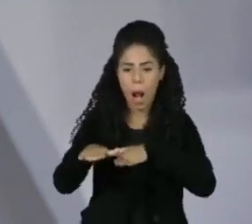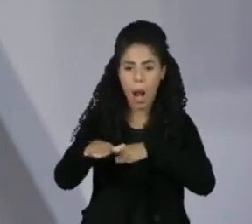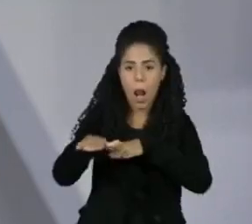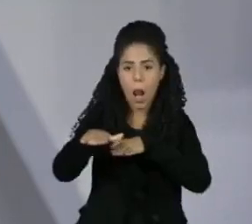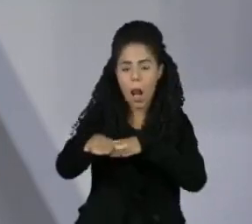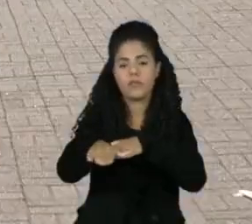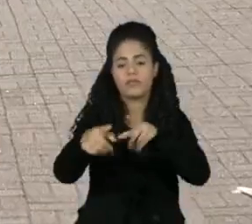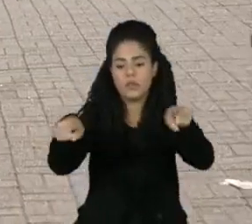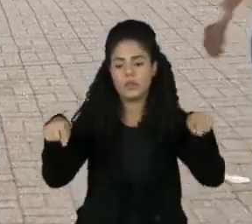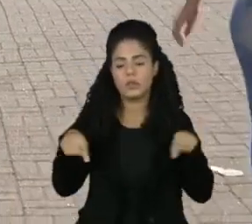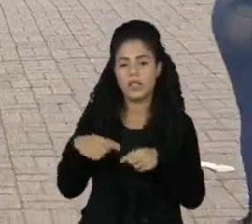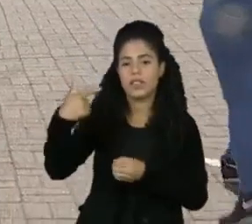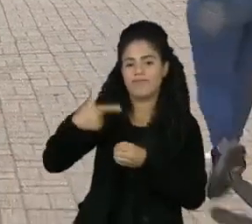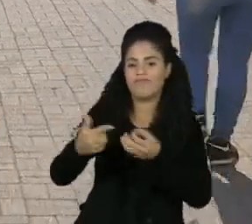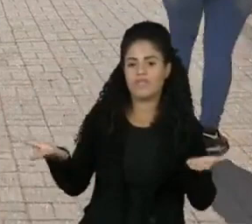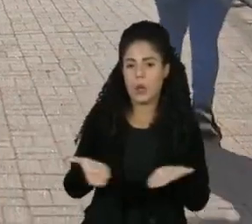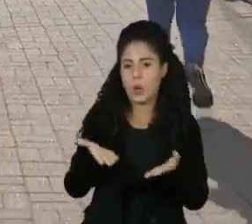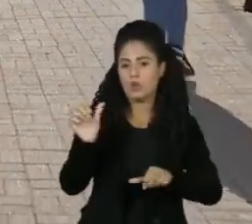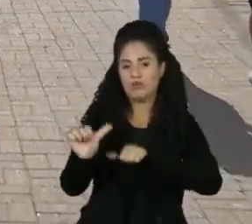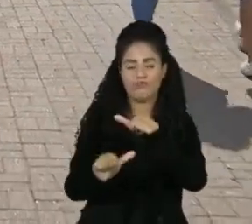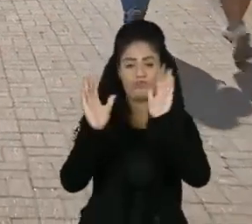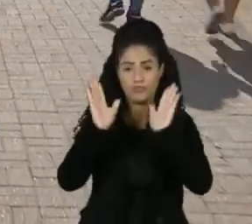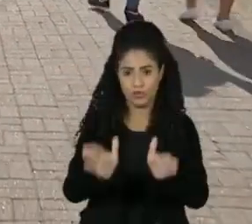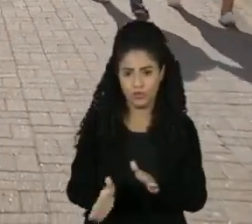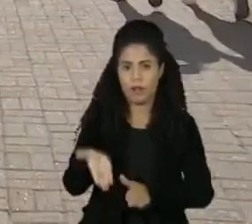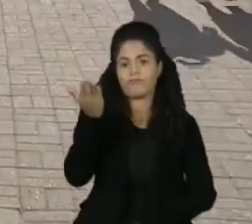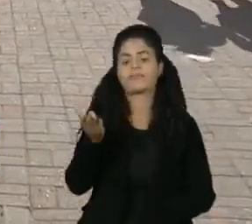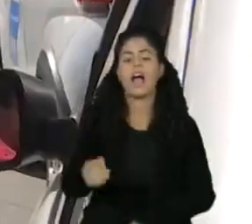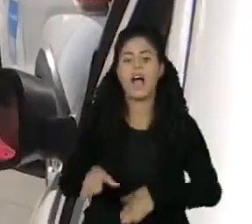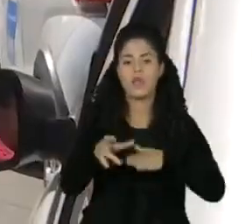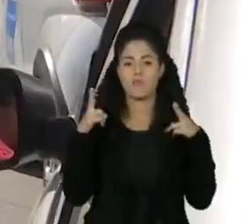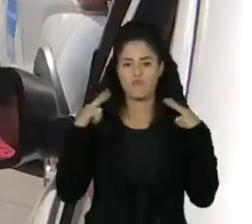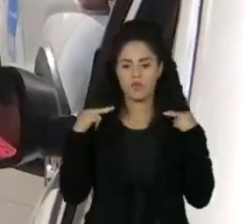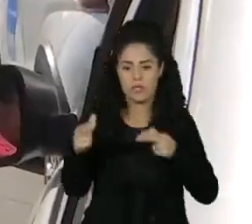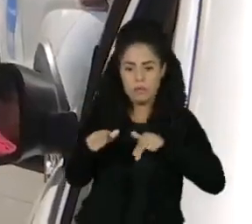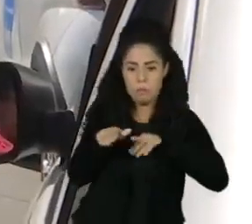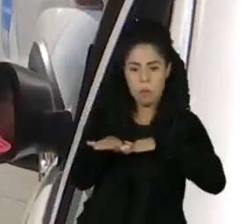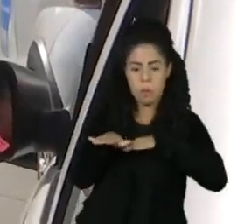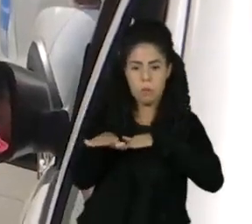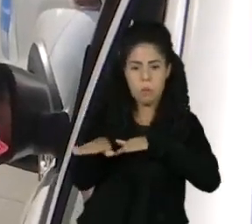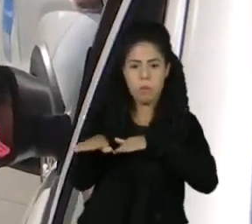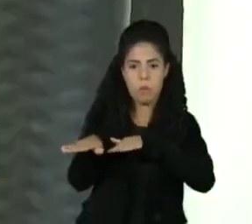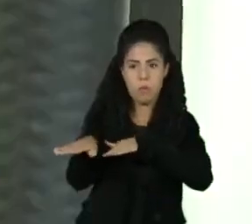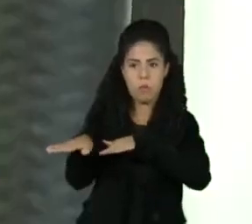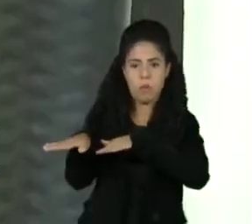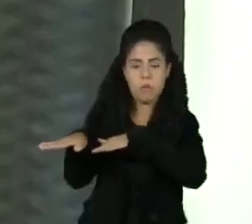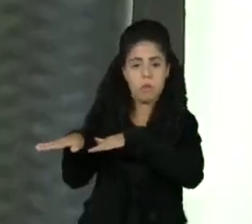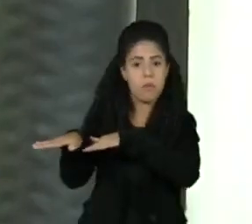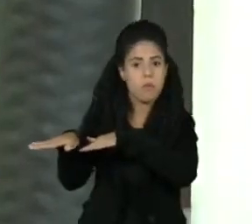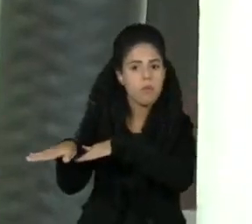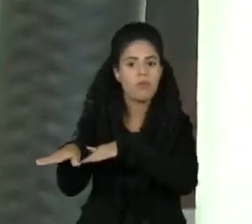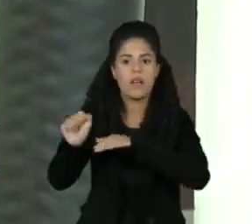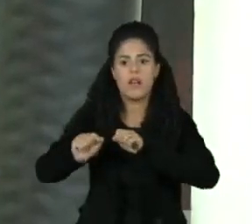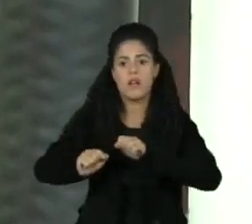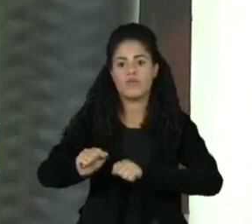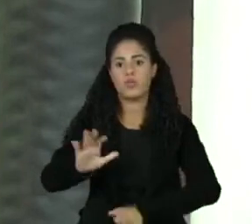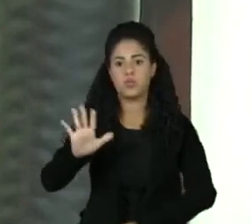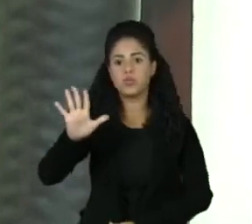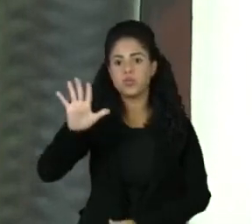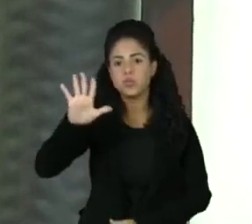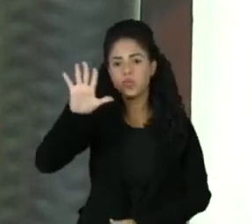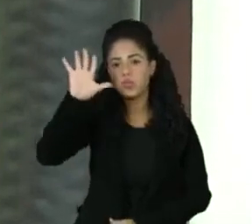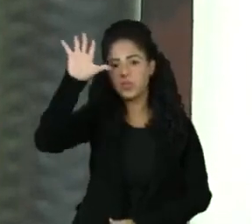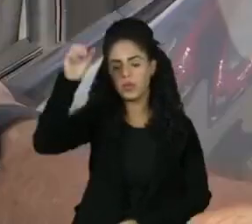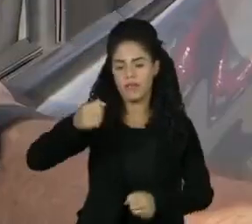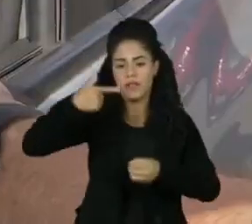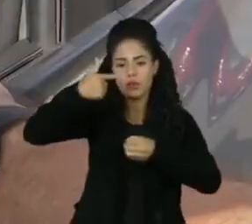partir de hoje. Em São Paulo, motoristas fizeram fila para abastecer antes que o preço nas bombas subisse. Encher o tanque